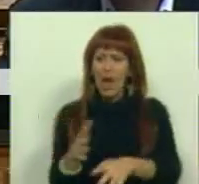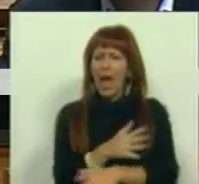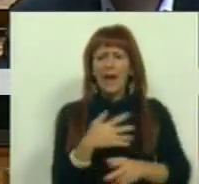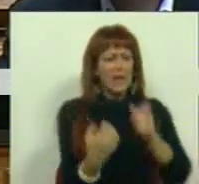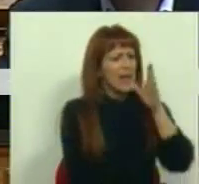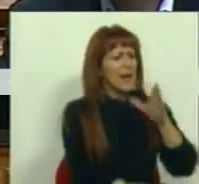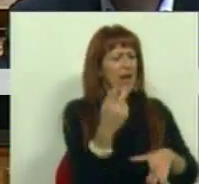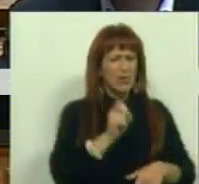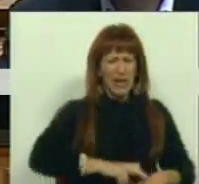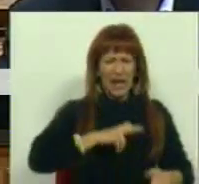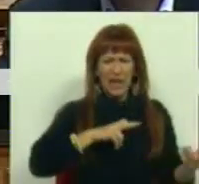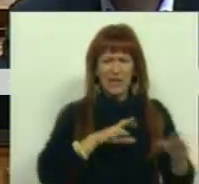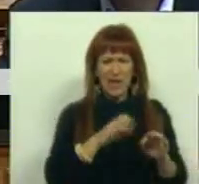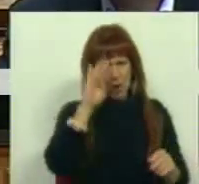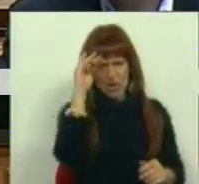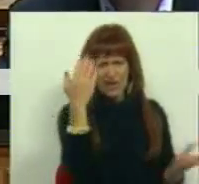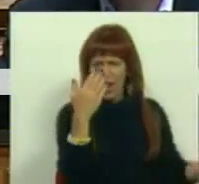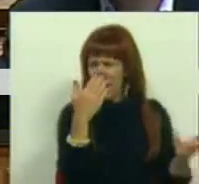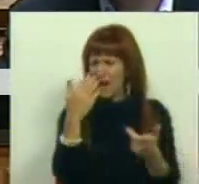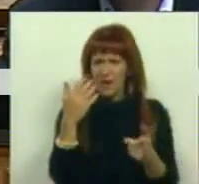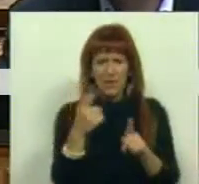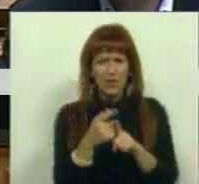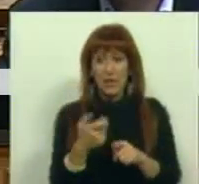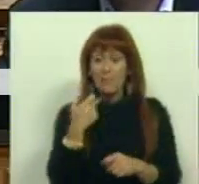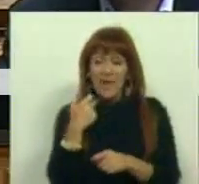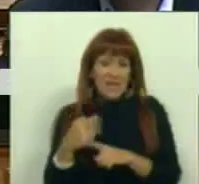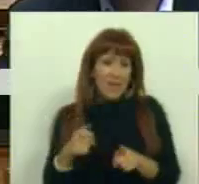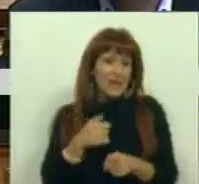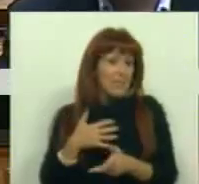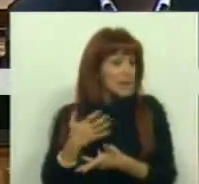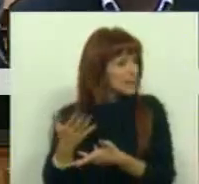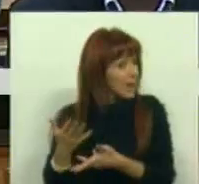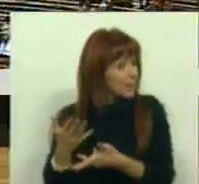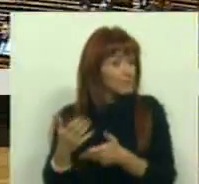grande criação de riqueza, como bem sabemos, parte das pequenas e médias empresas.